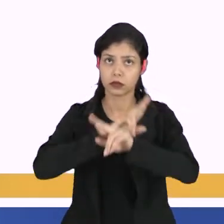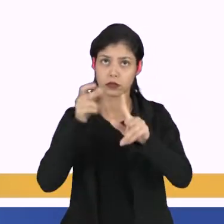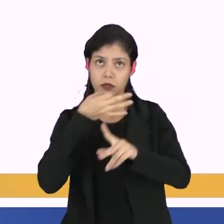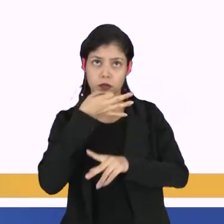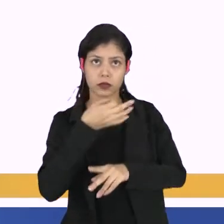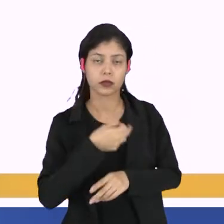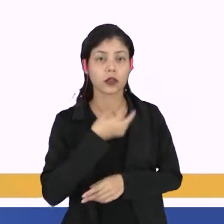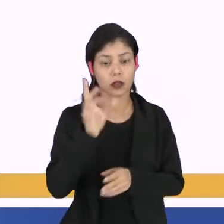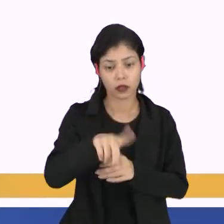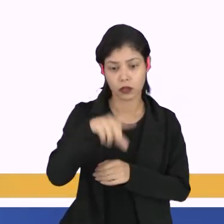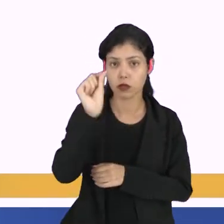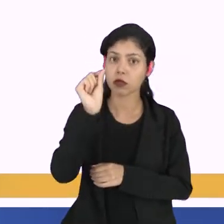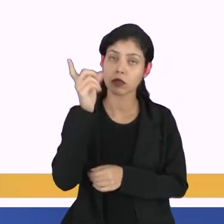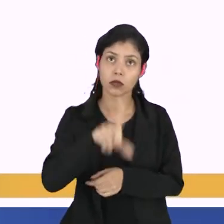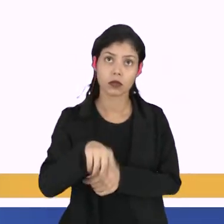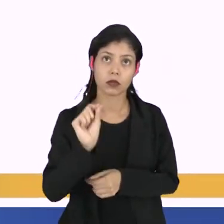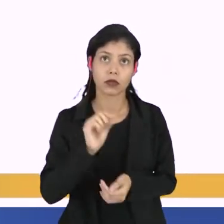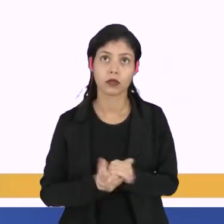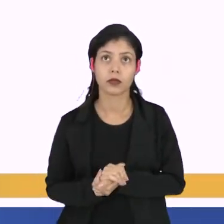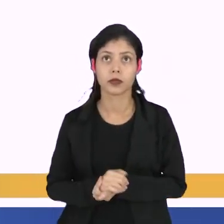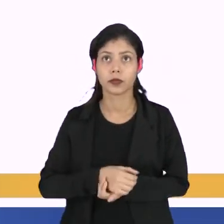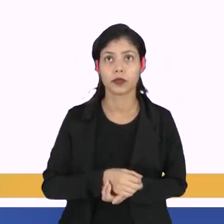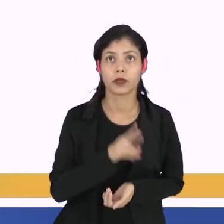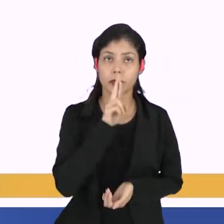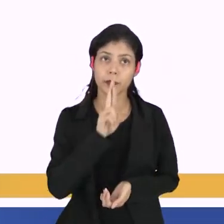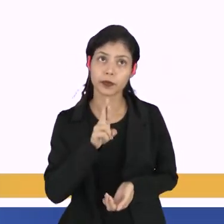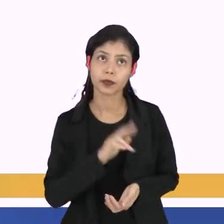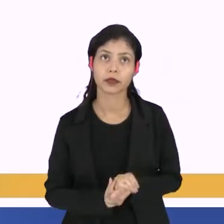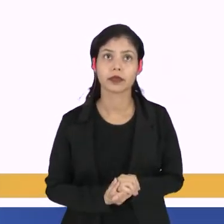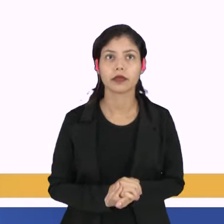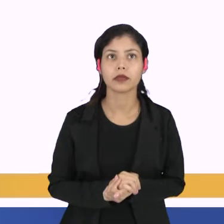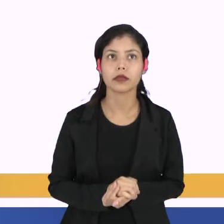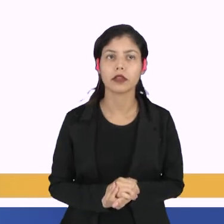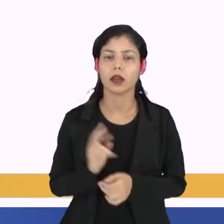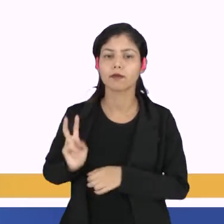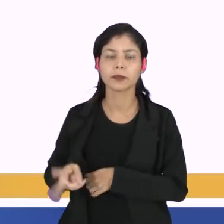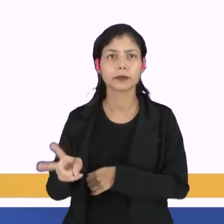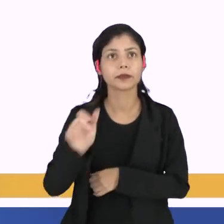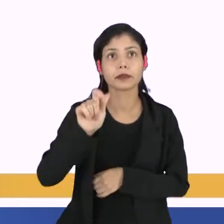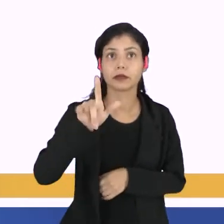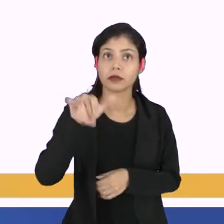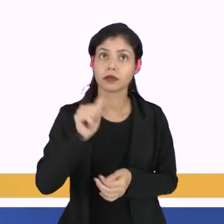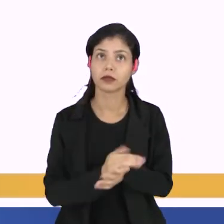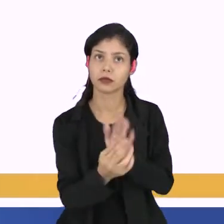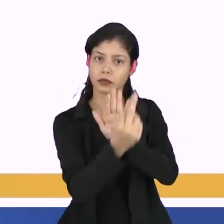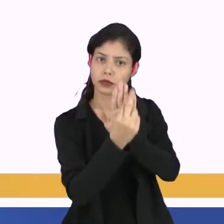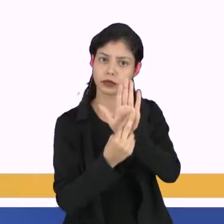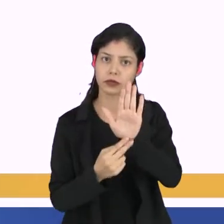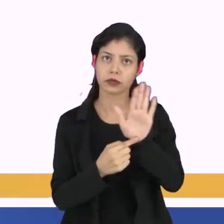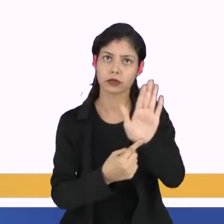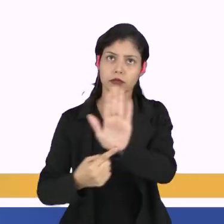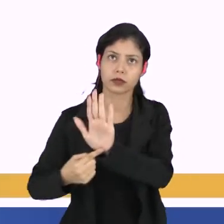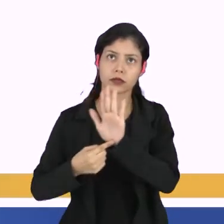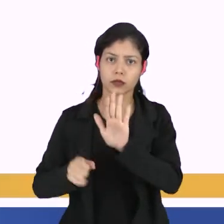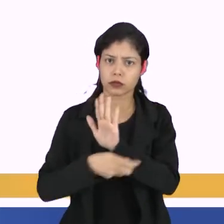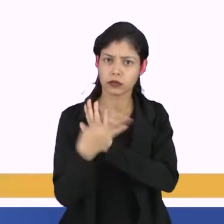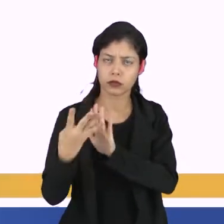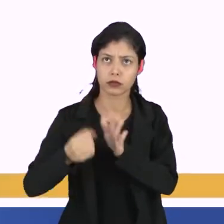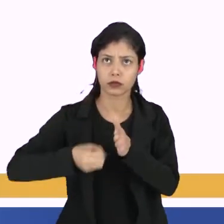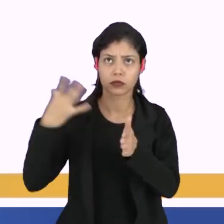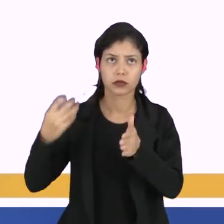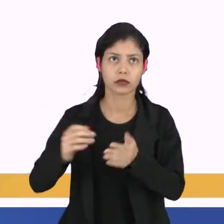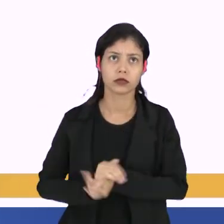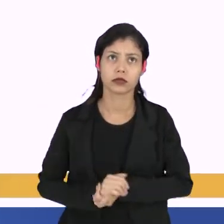de respostas escolhidas pelos entrevistados. A frequência absoluta, ela registra exatamente a quantidade de vezes